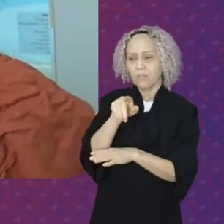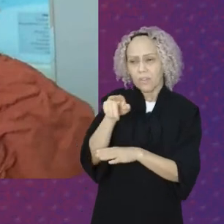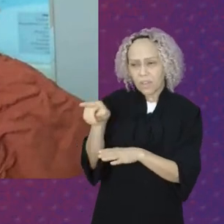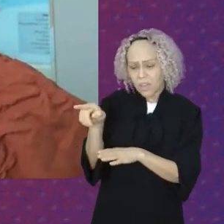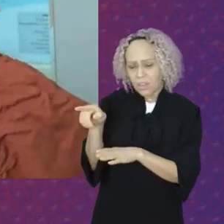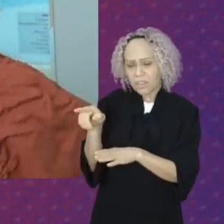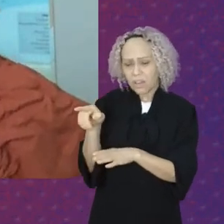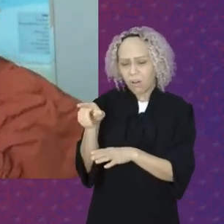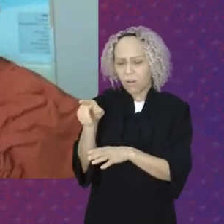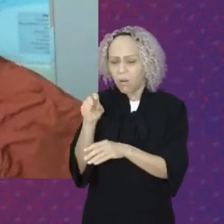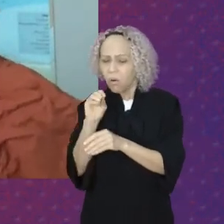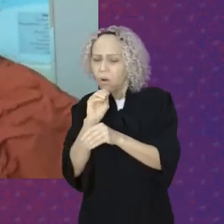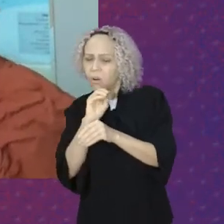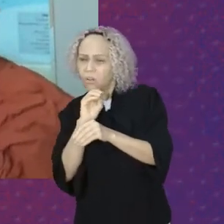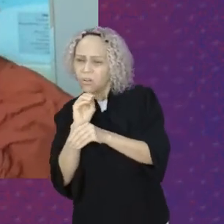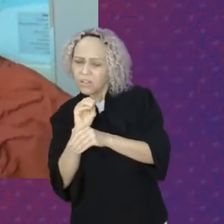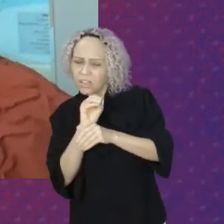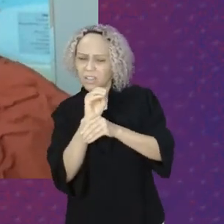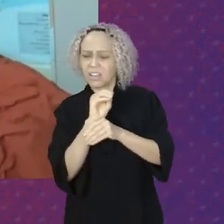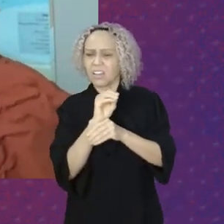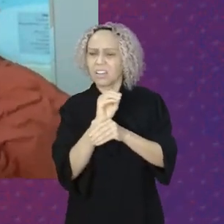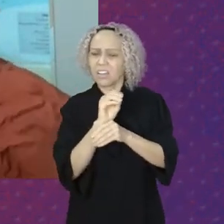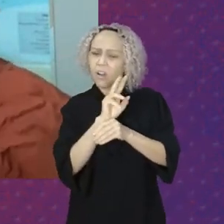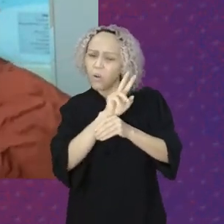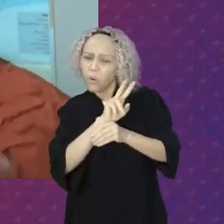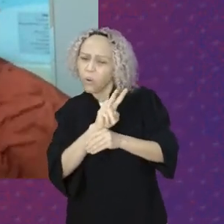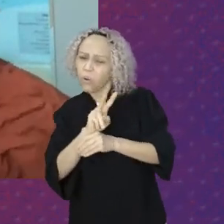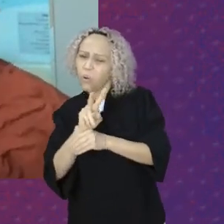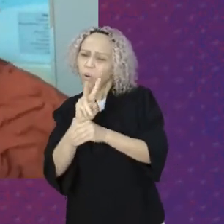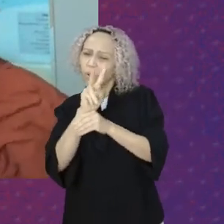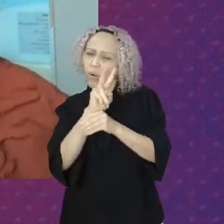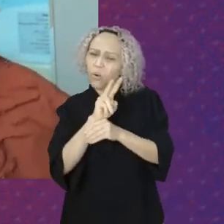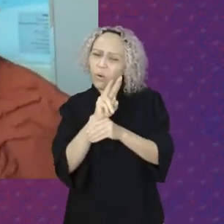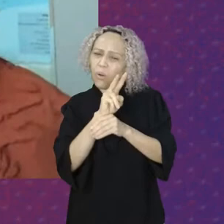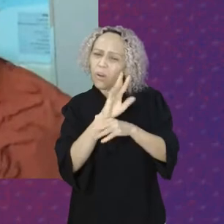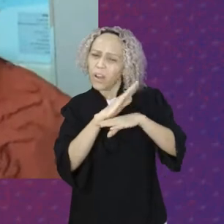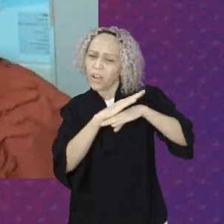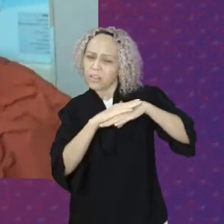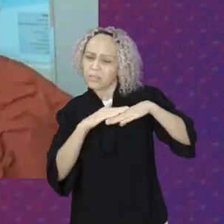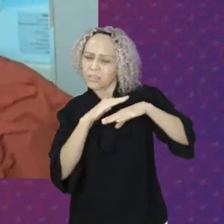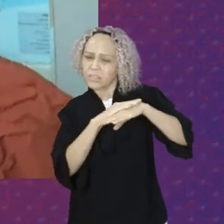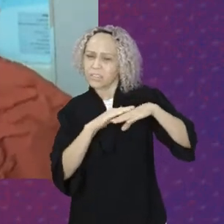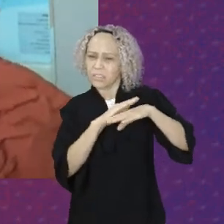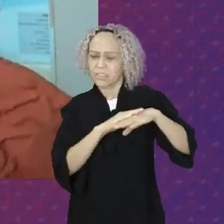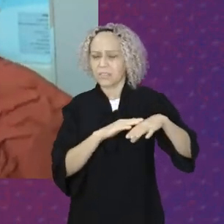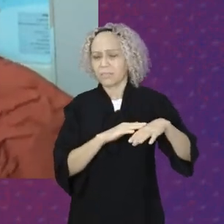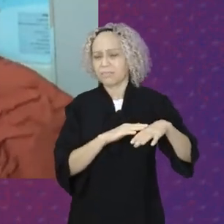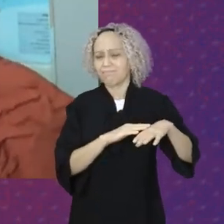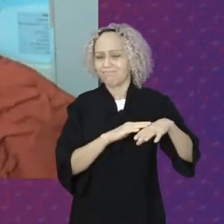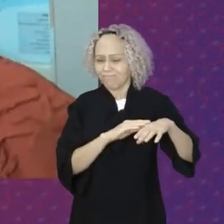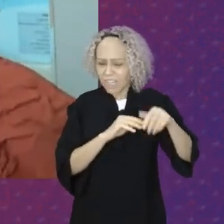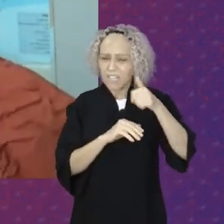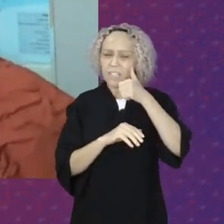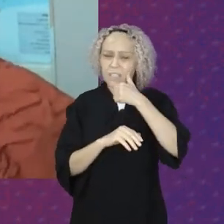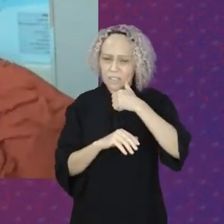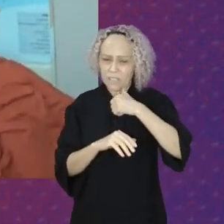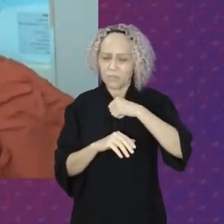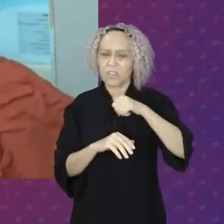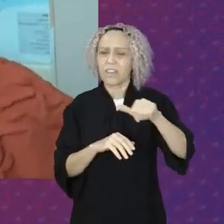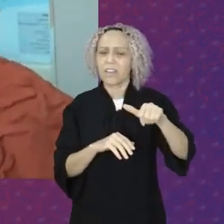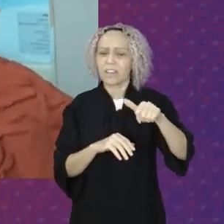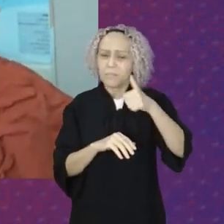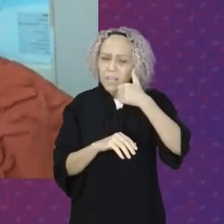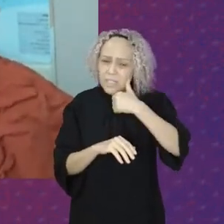porque são dores, são feridas, que não é a cicatriz de quem teve cesárea, não é a dor do